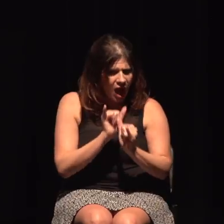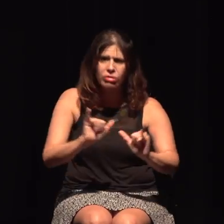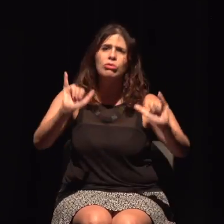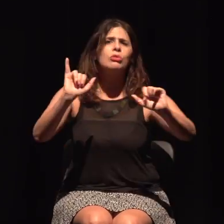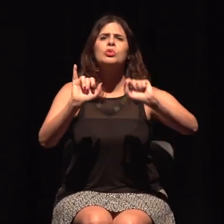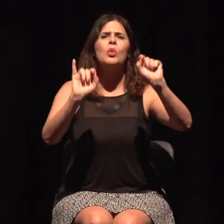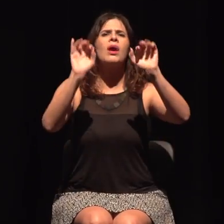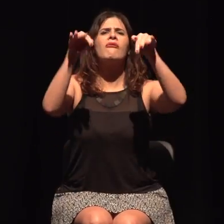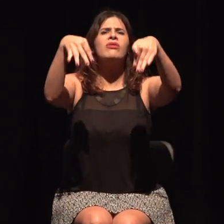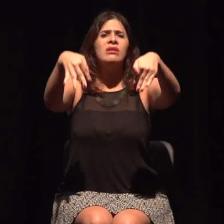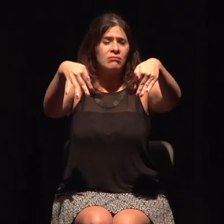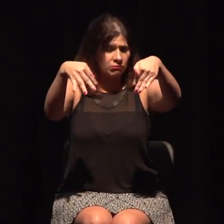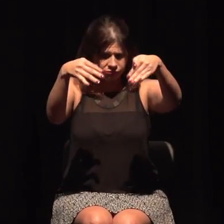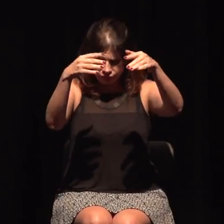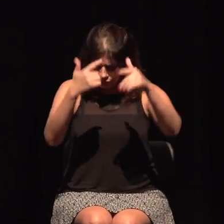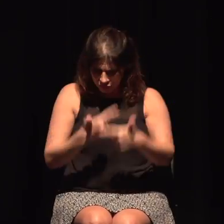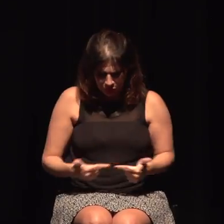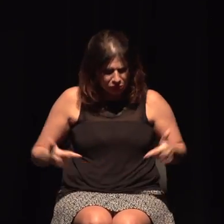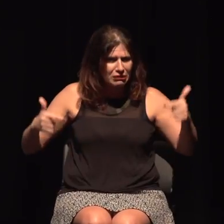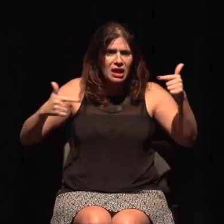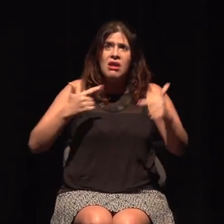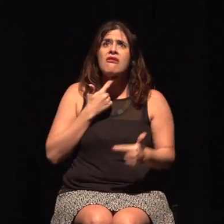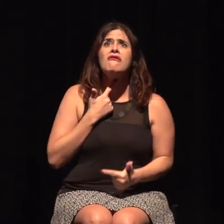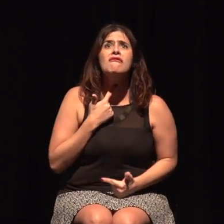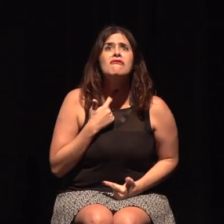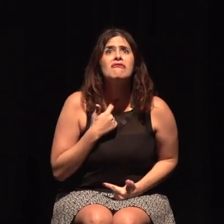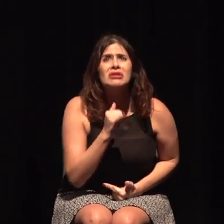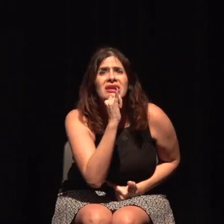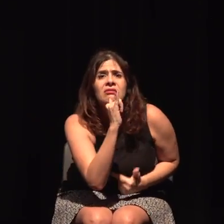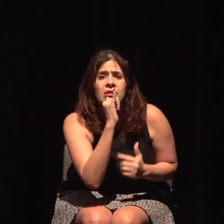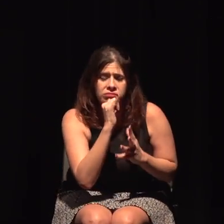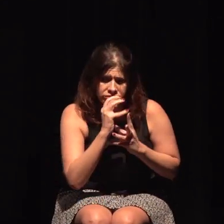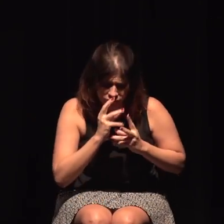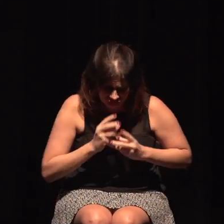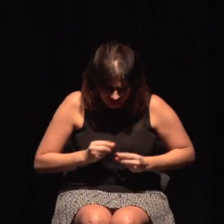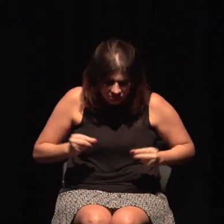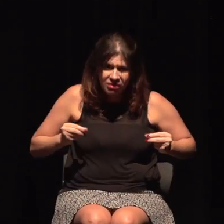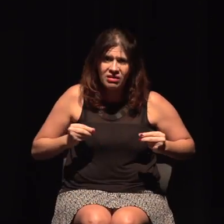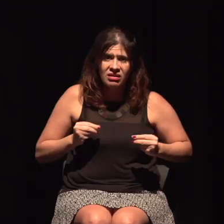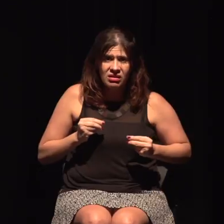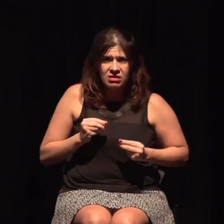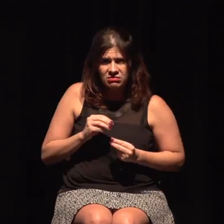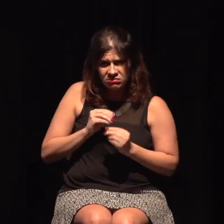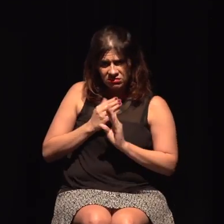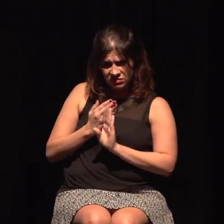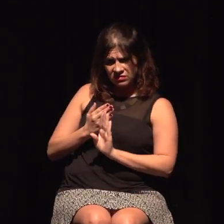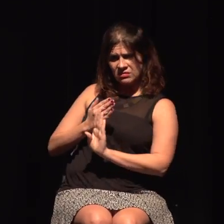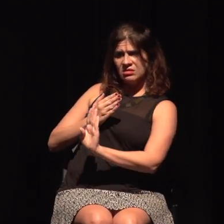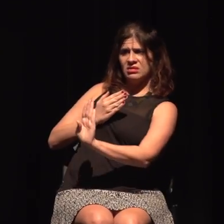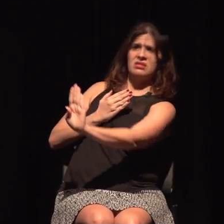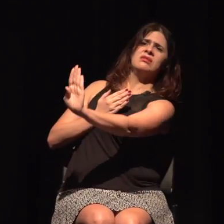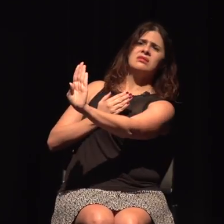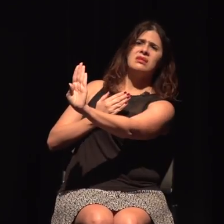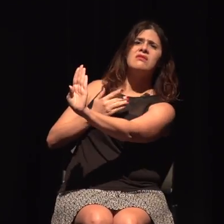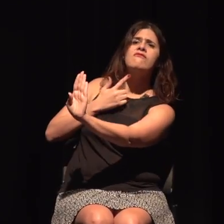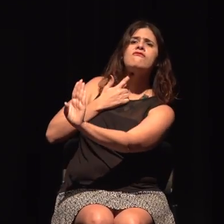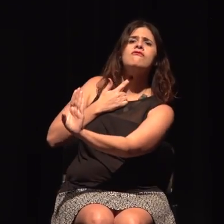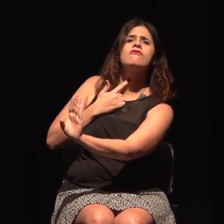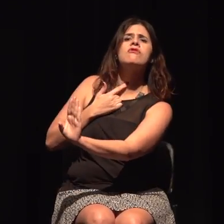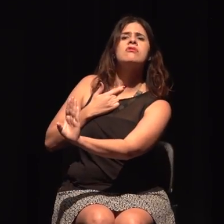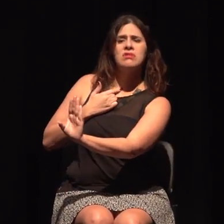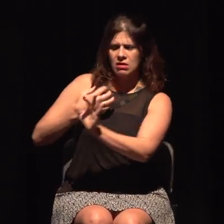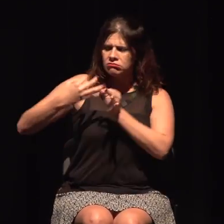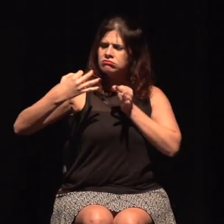contorço, que ao final faria o grande anúncio. Não existe grande anúncio. Só minha vontade de estabelecer distância será nova